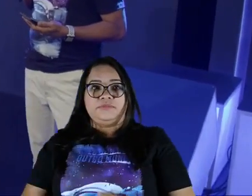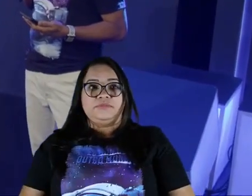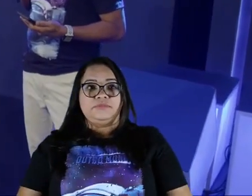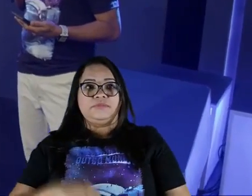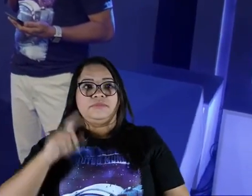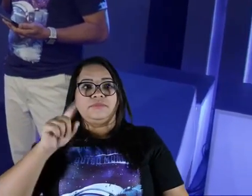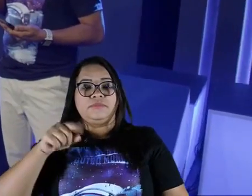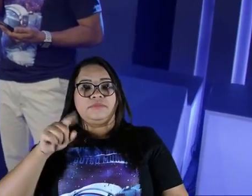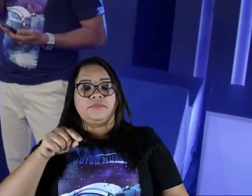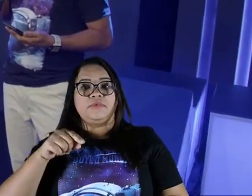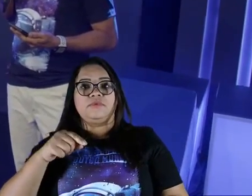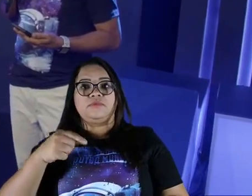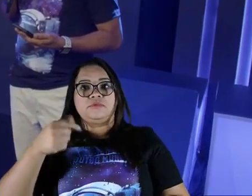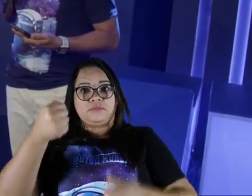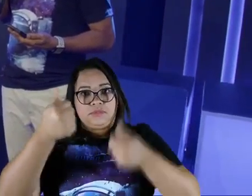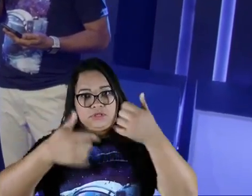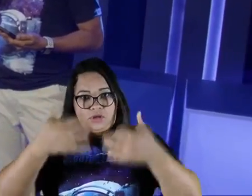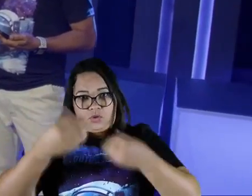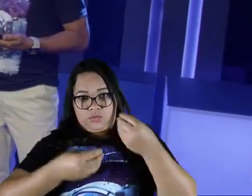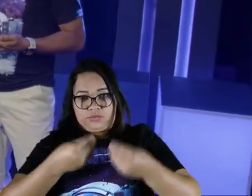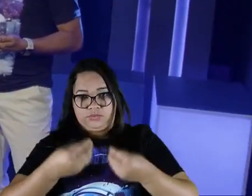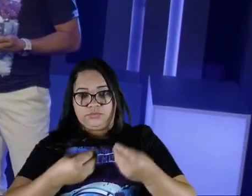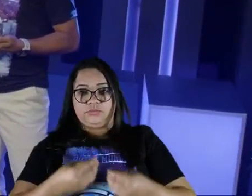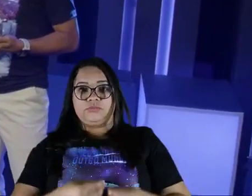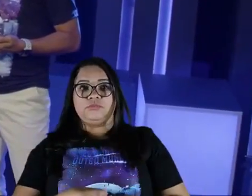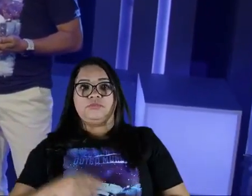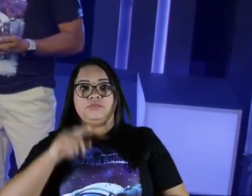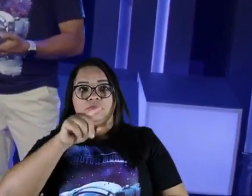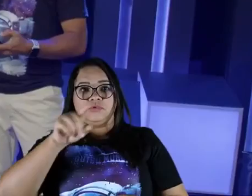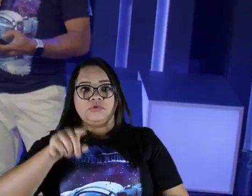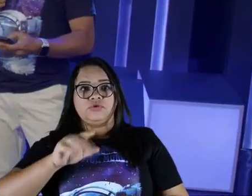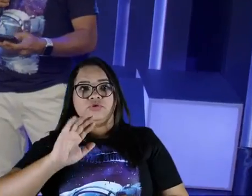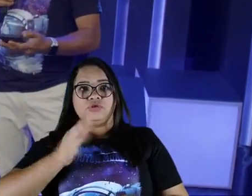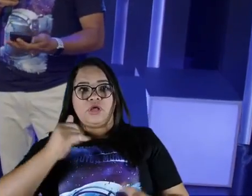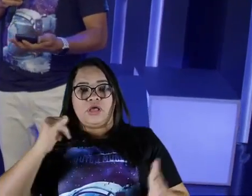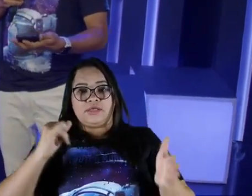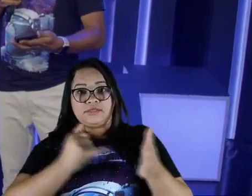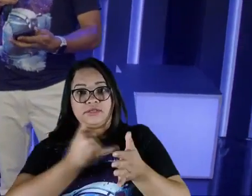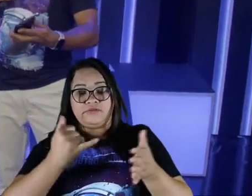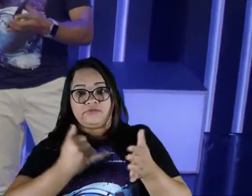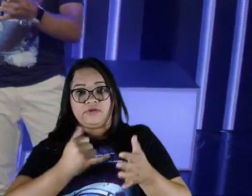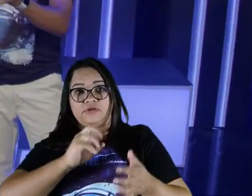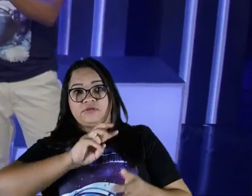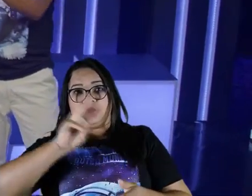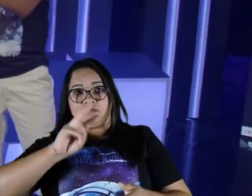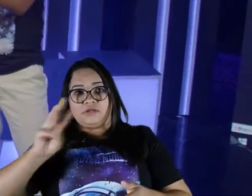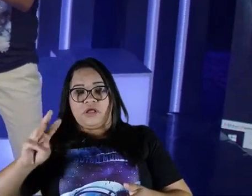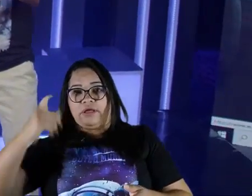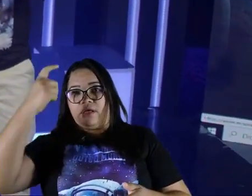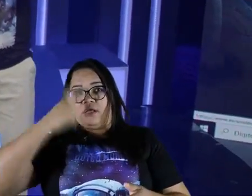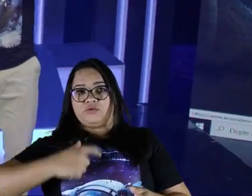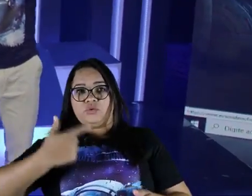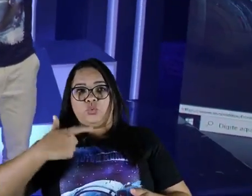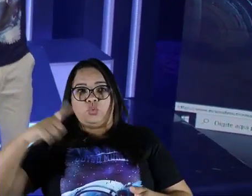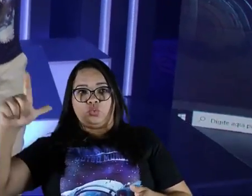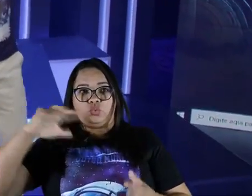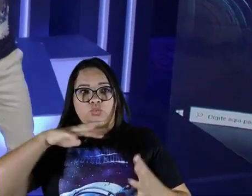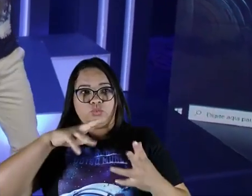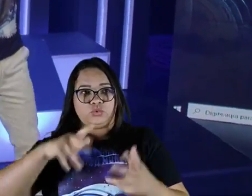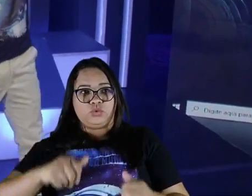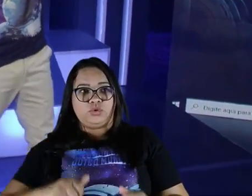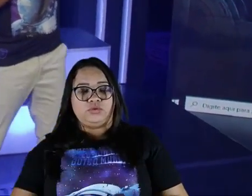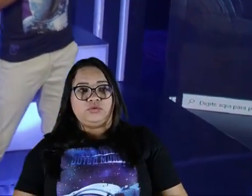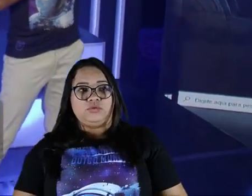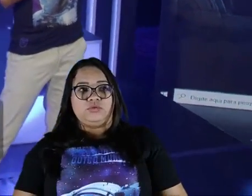um processo, vamos explicar para eles, né? Você se inscreveu no site ali, né? No eusoudeoutromundo.com. Aqui, aqui, ó, pastor Sóstines tem a prova. Vou